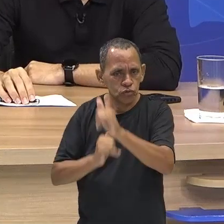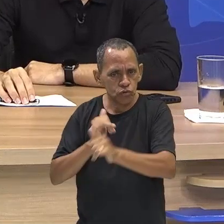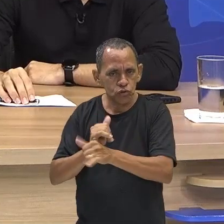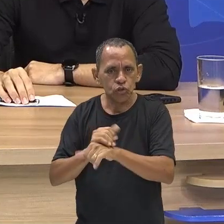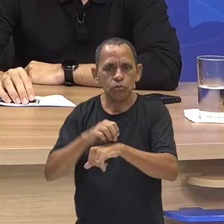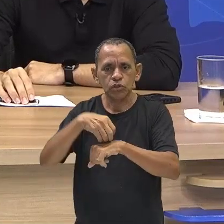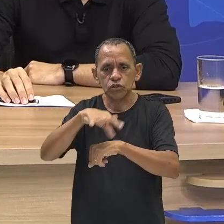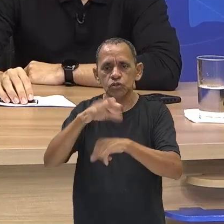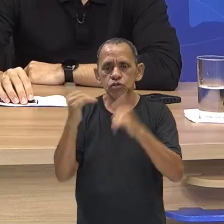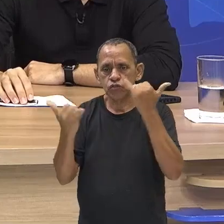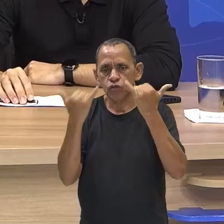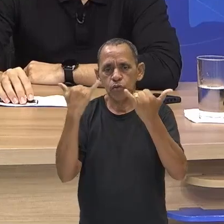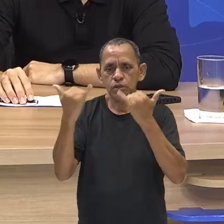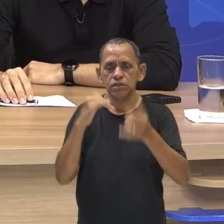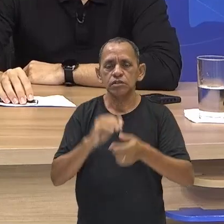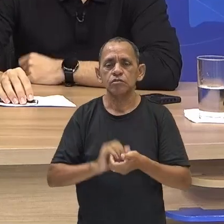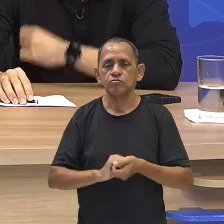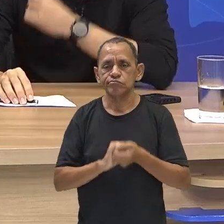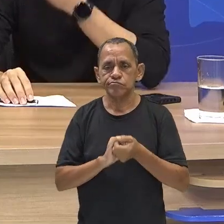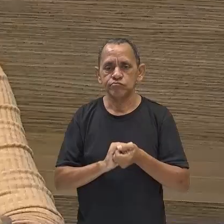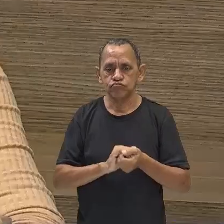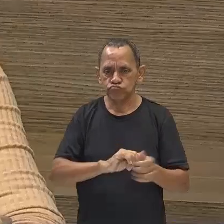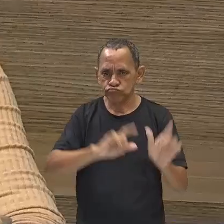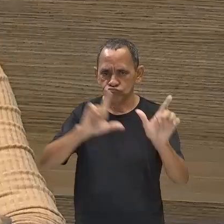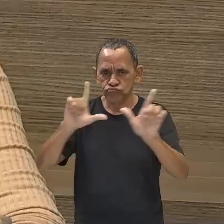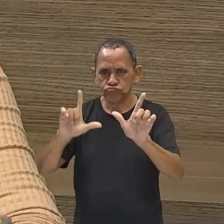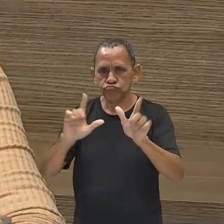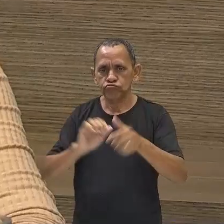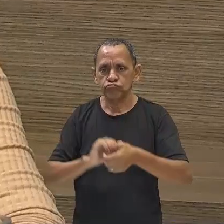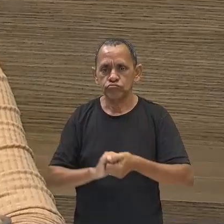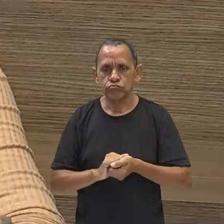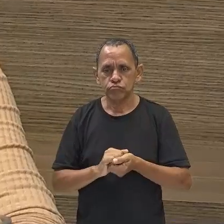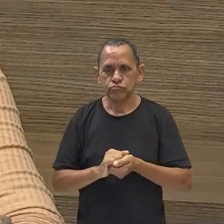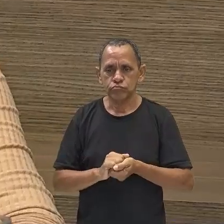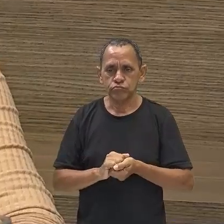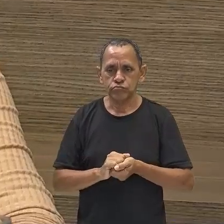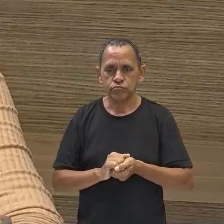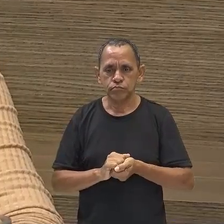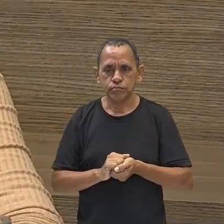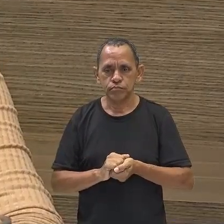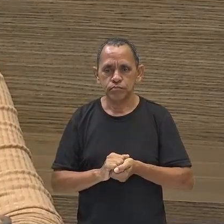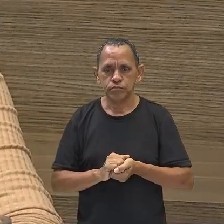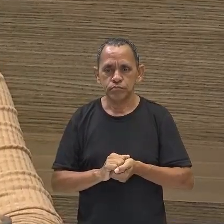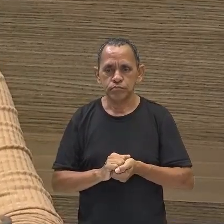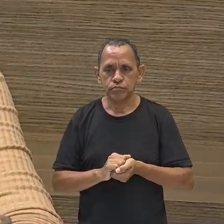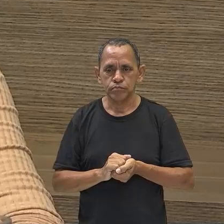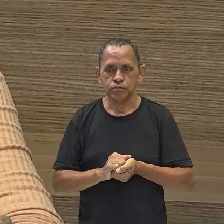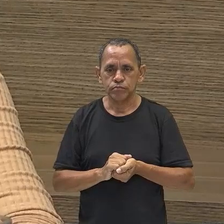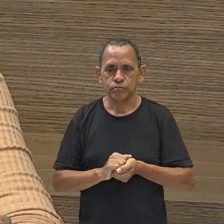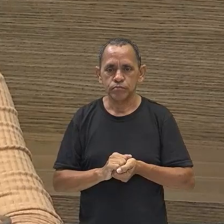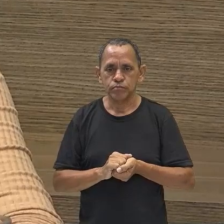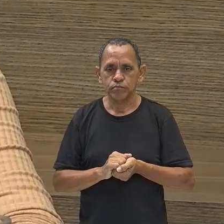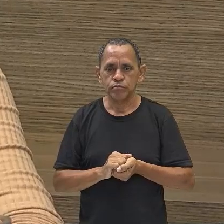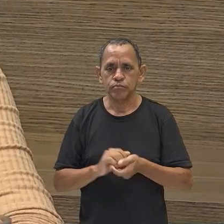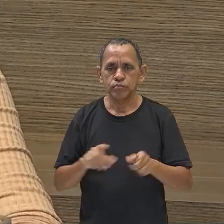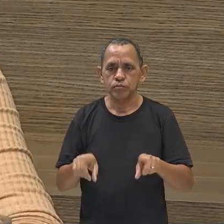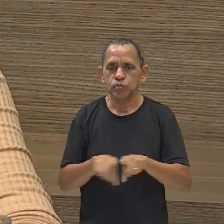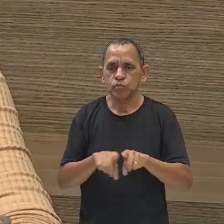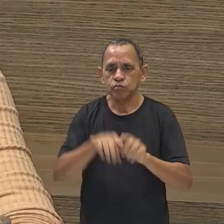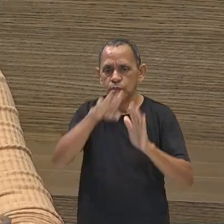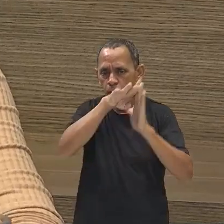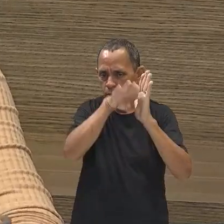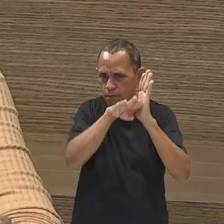vocês aqui algumas telas, eu vou iniciar mostrando as telas para vocês, mas antes disso eu vou listar para vocês